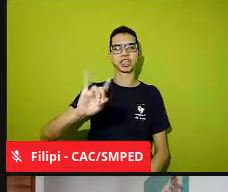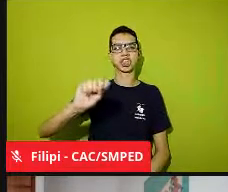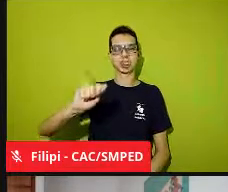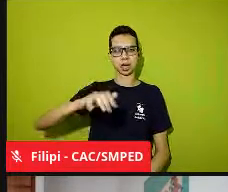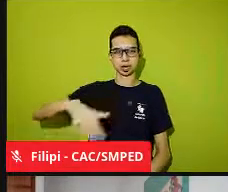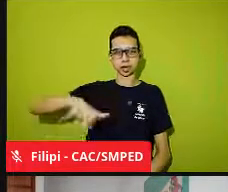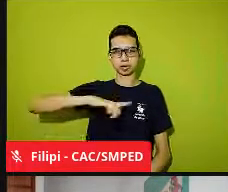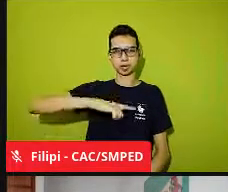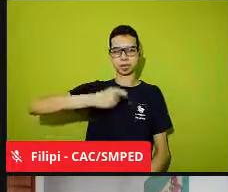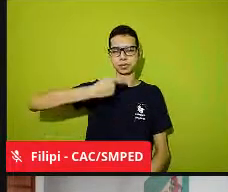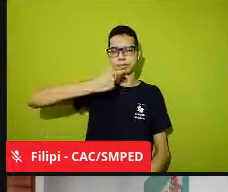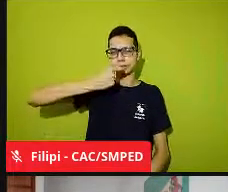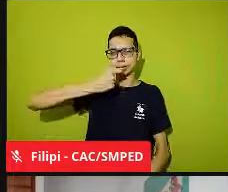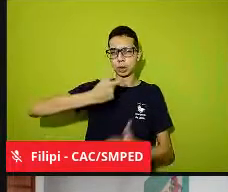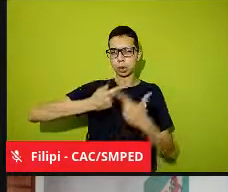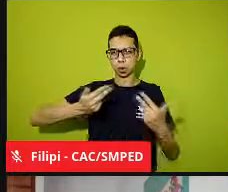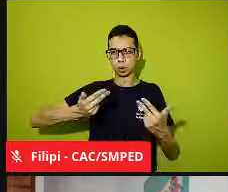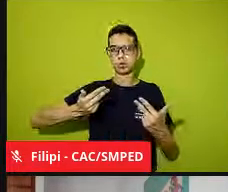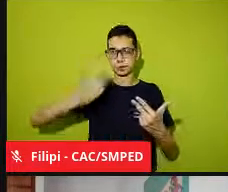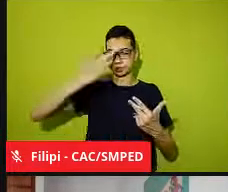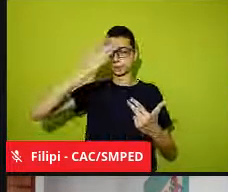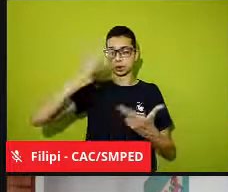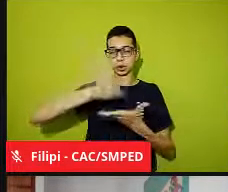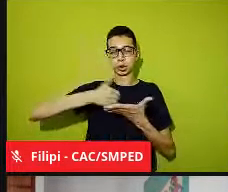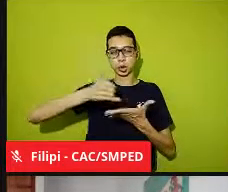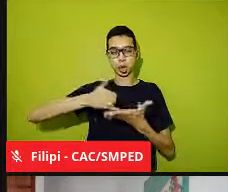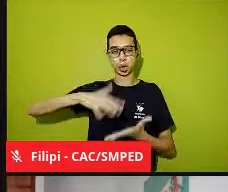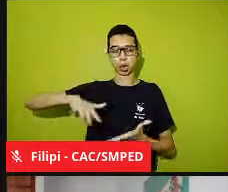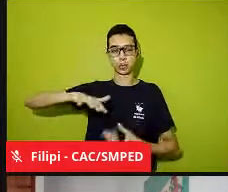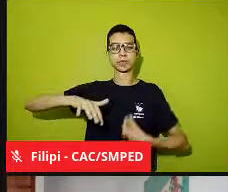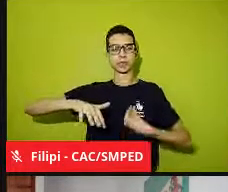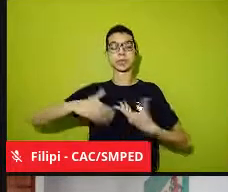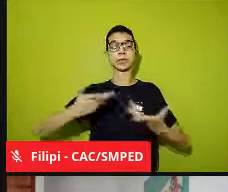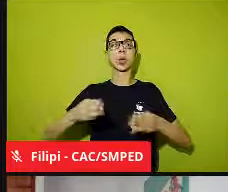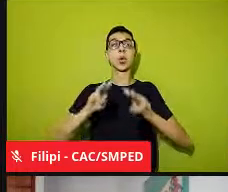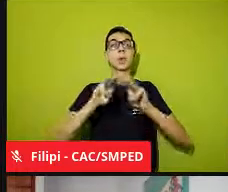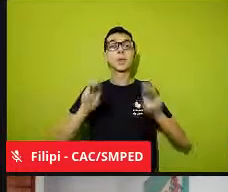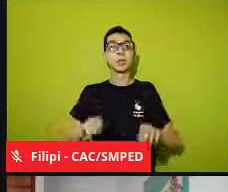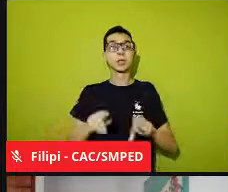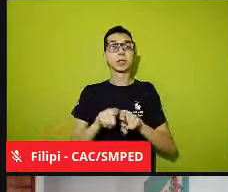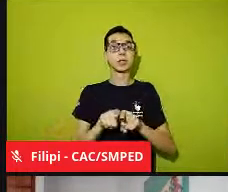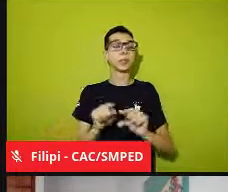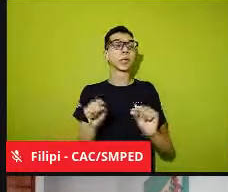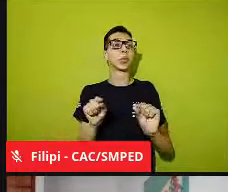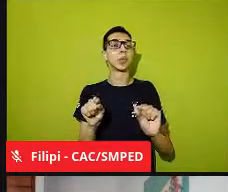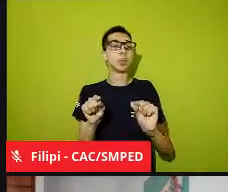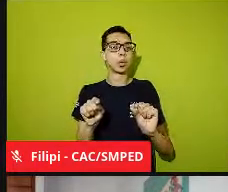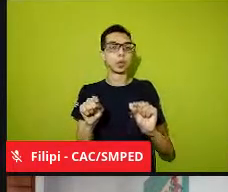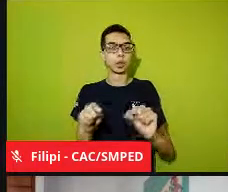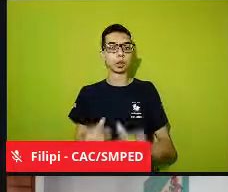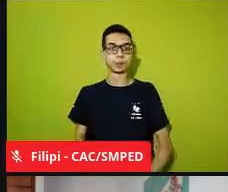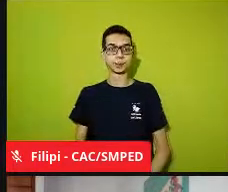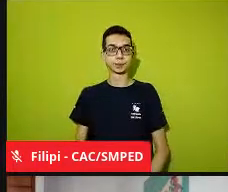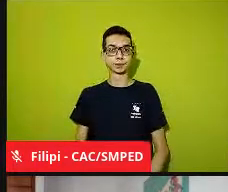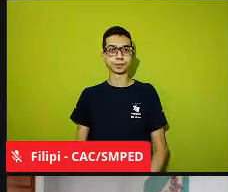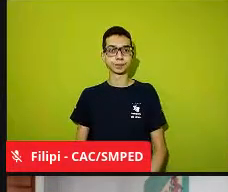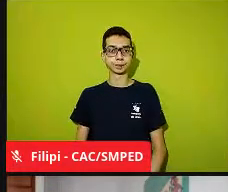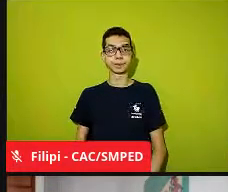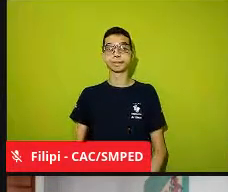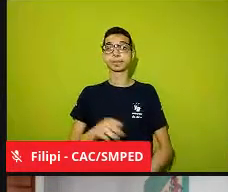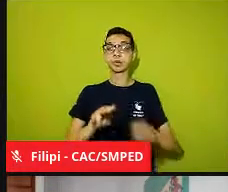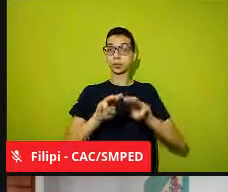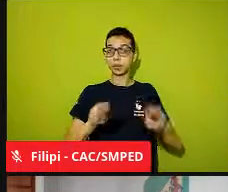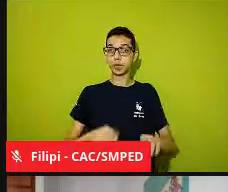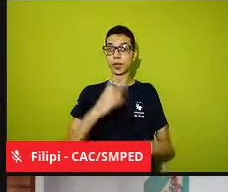tem as suas questões, e o museu que também se volta para essa questão, né? Não refuta a existência disso, mas ele